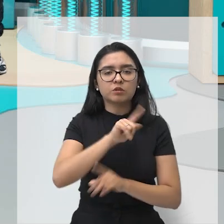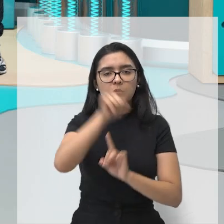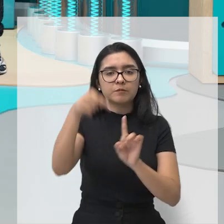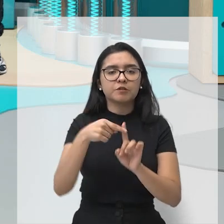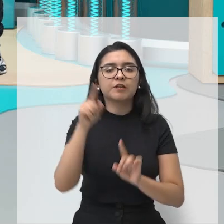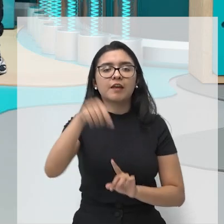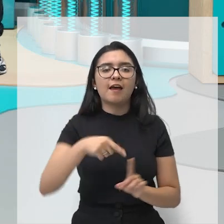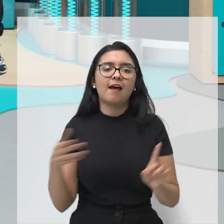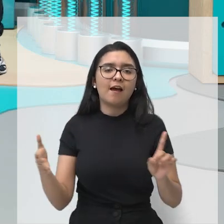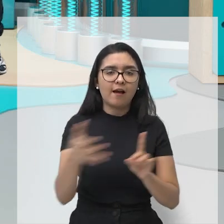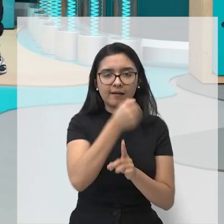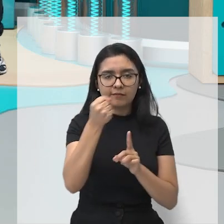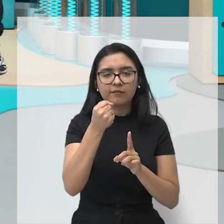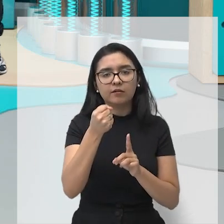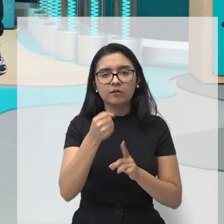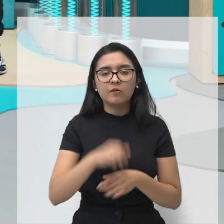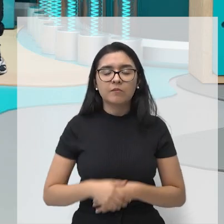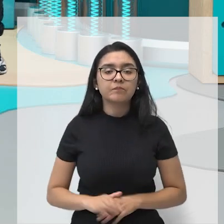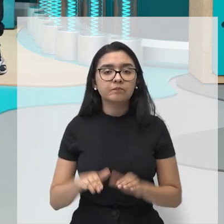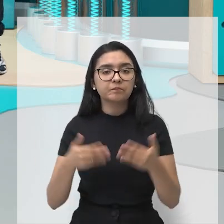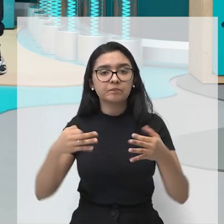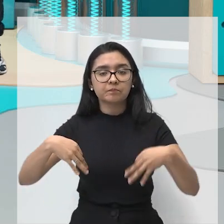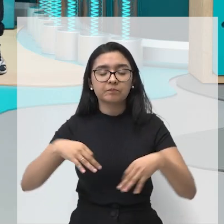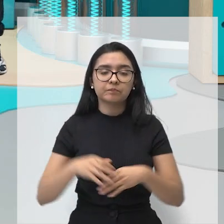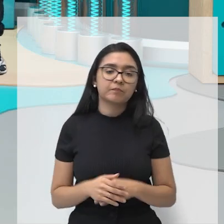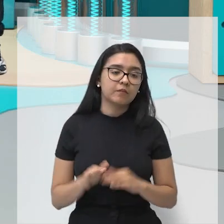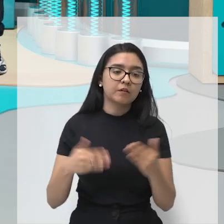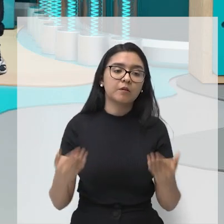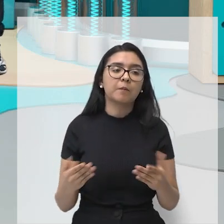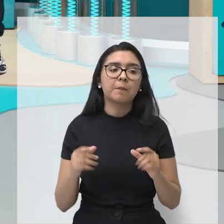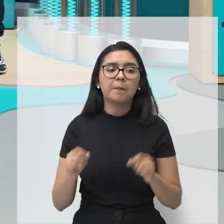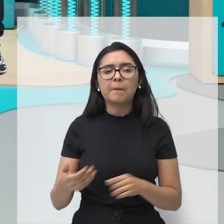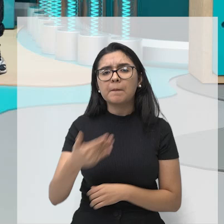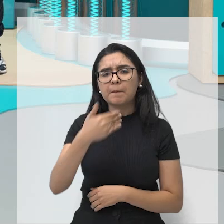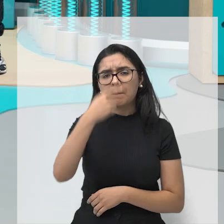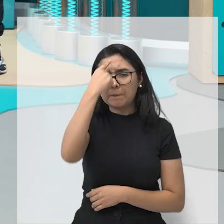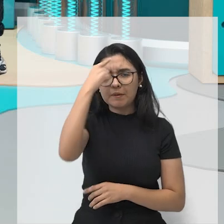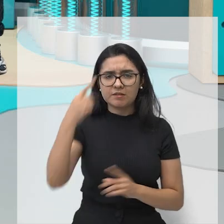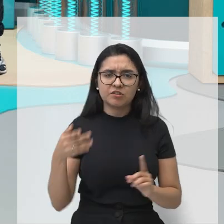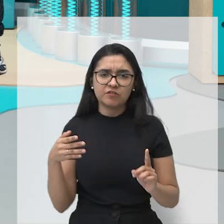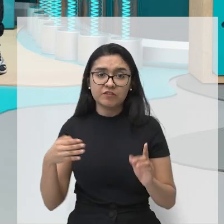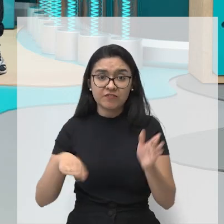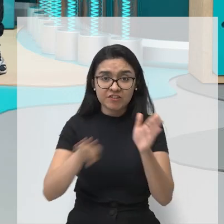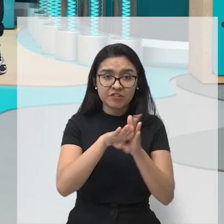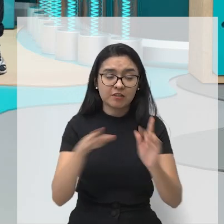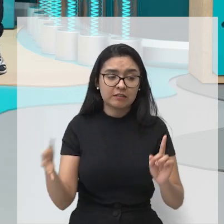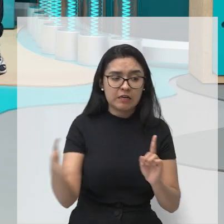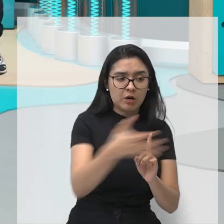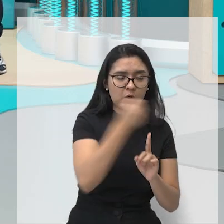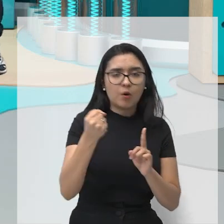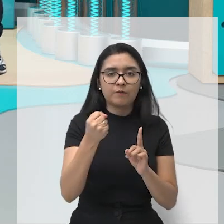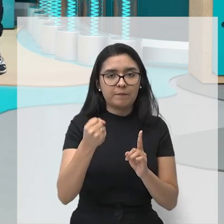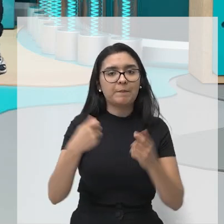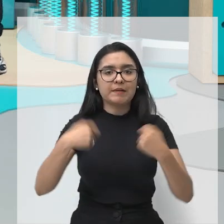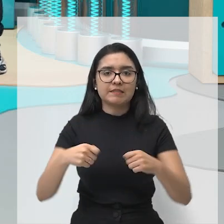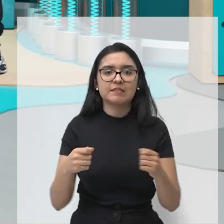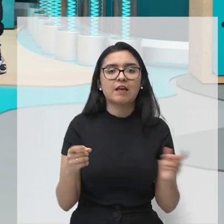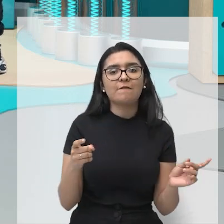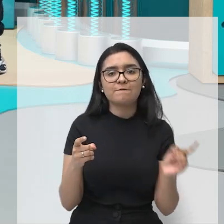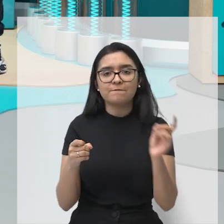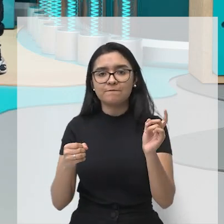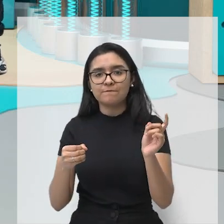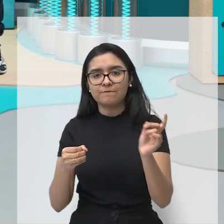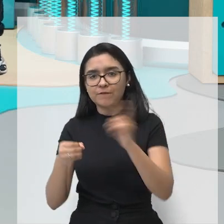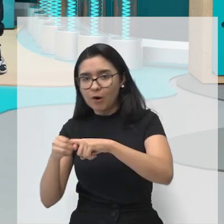objetivo, que é roubar a bandeira do adversário. E aí não pense que é só chegar lá e tomar a bandeira, você vai ter que voltar para a sua base para